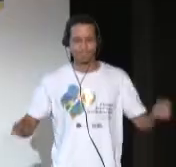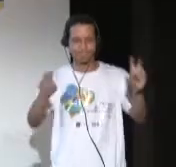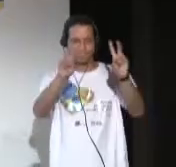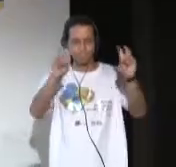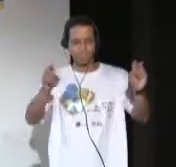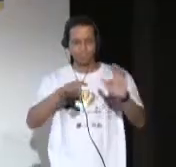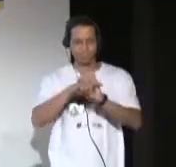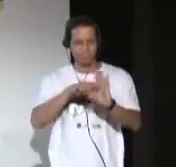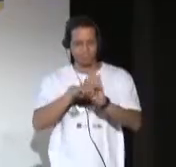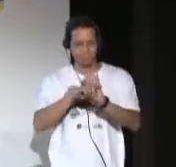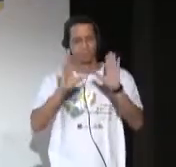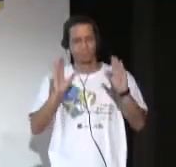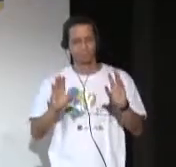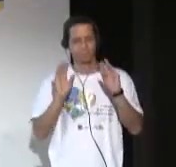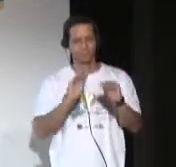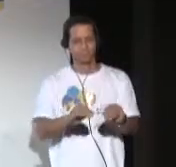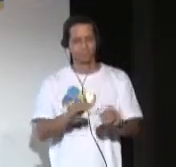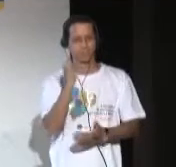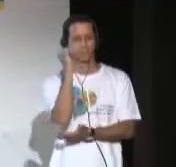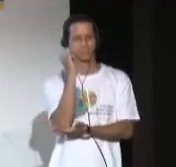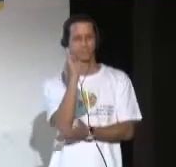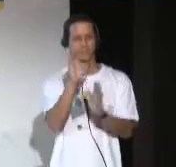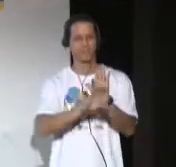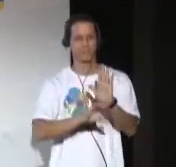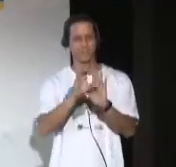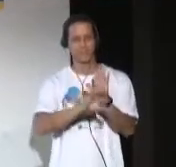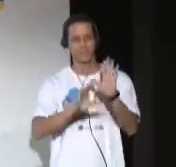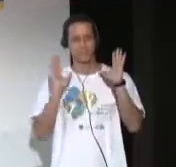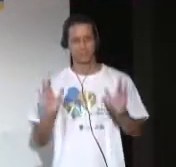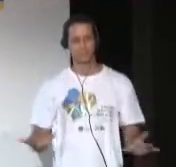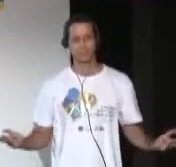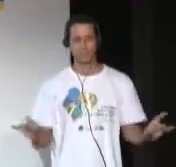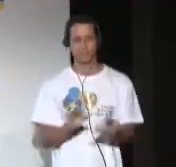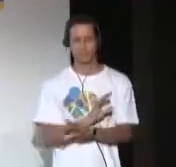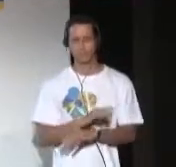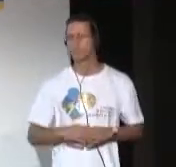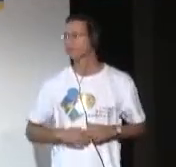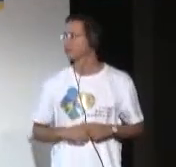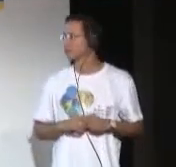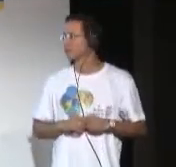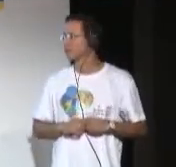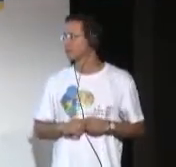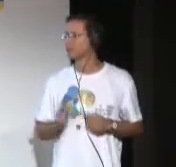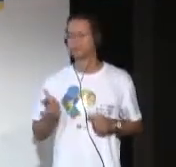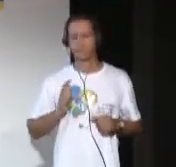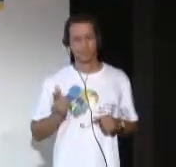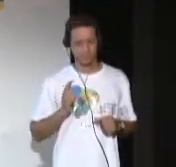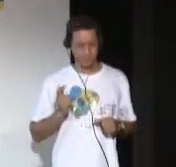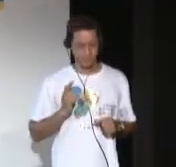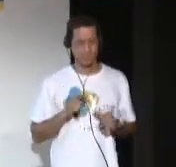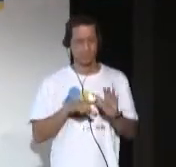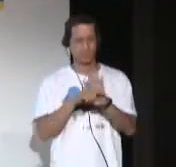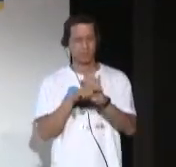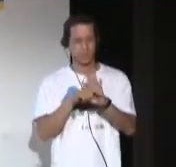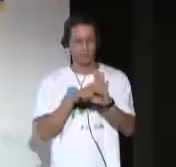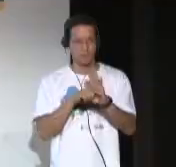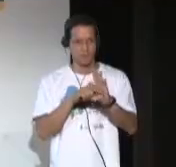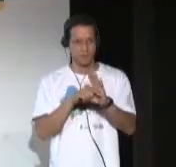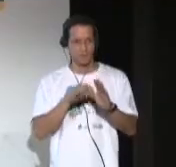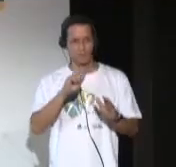é utilizada na formação de professores para aprimorar a qualidade e o trabalho de